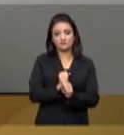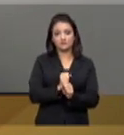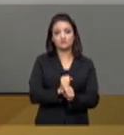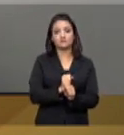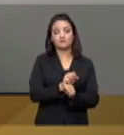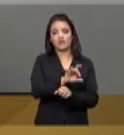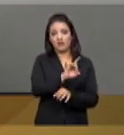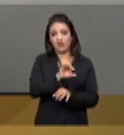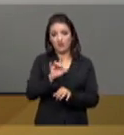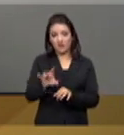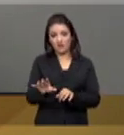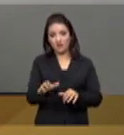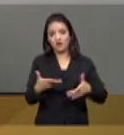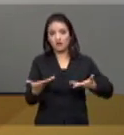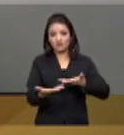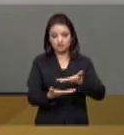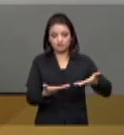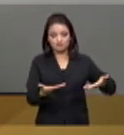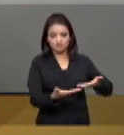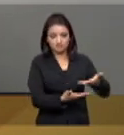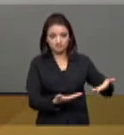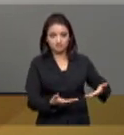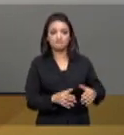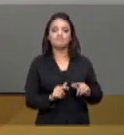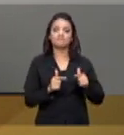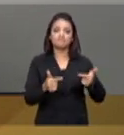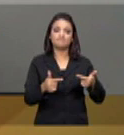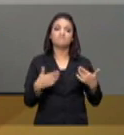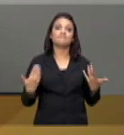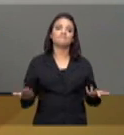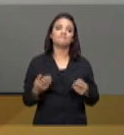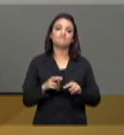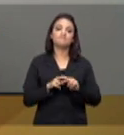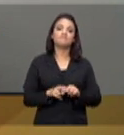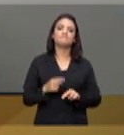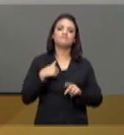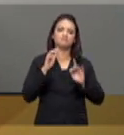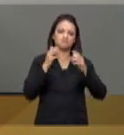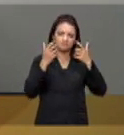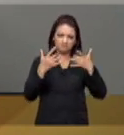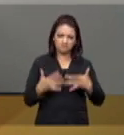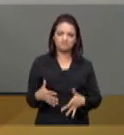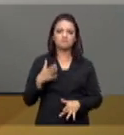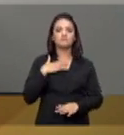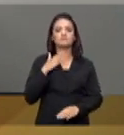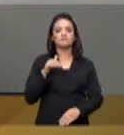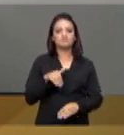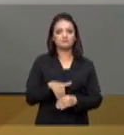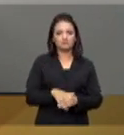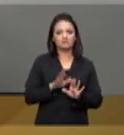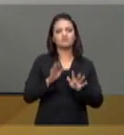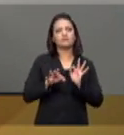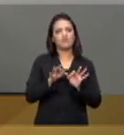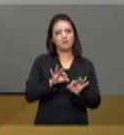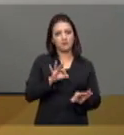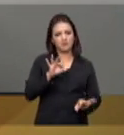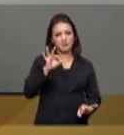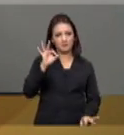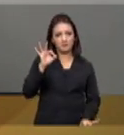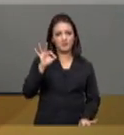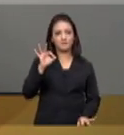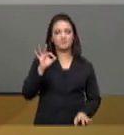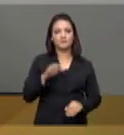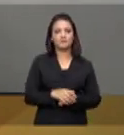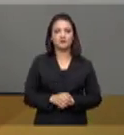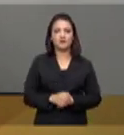operação. E, neste sentido, portanto, discorri sobre isso em meu voto de forma alongada, cheguei a,